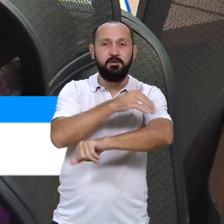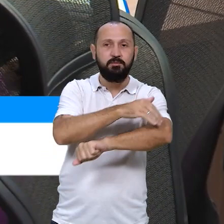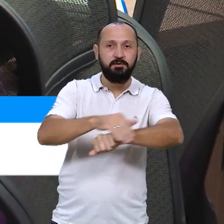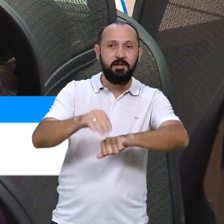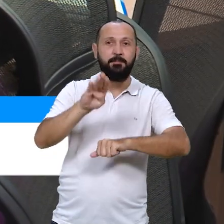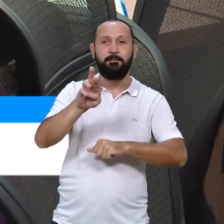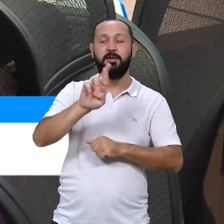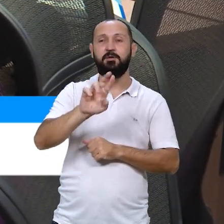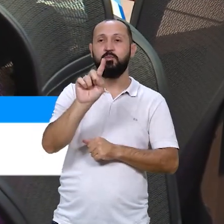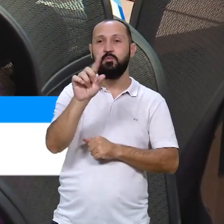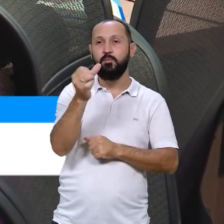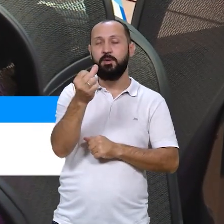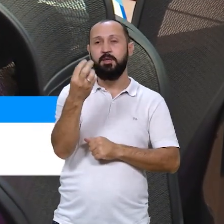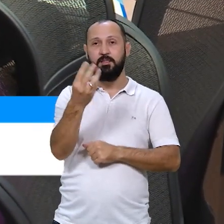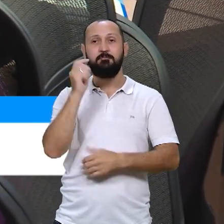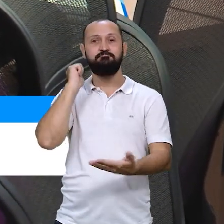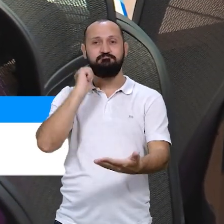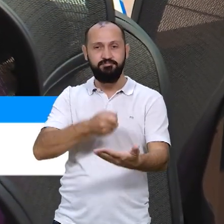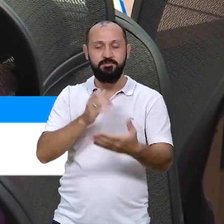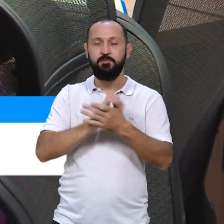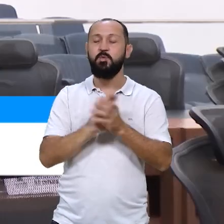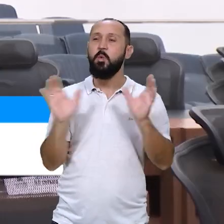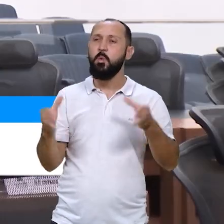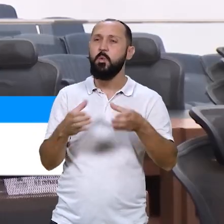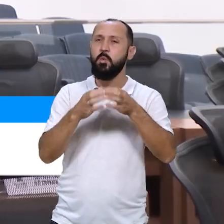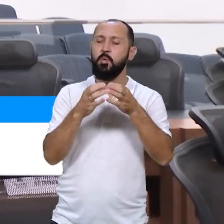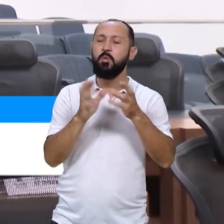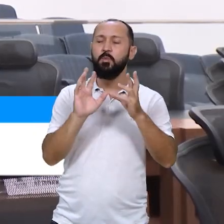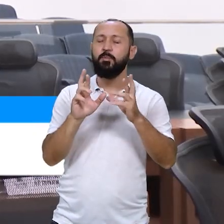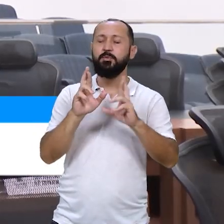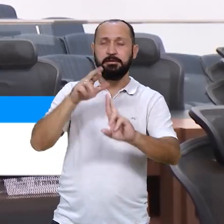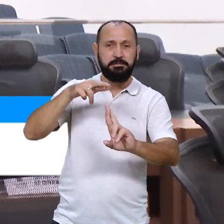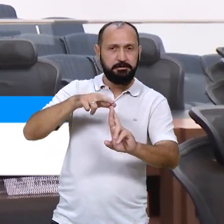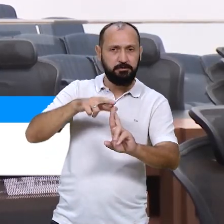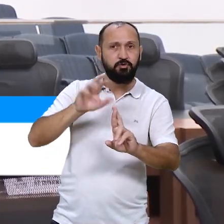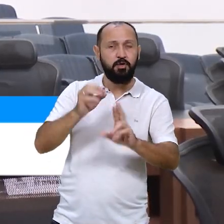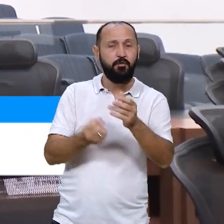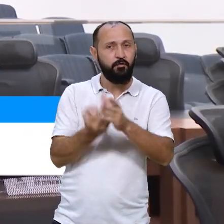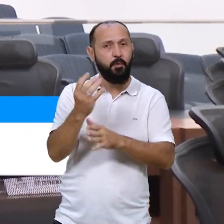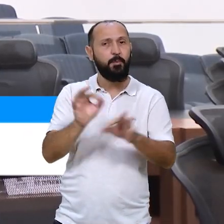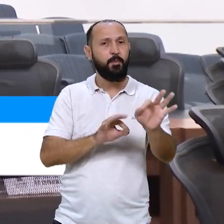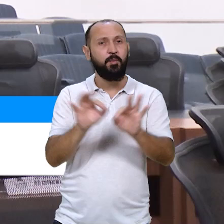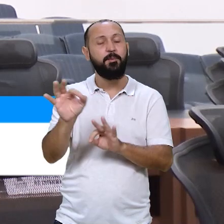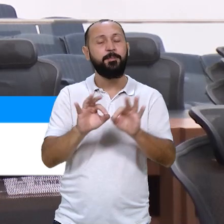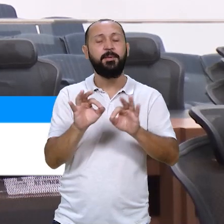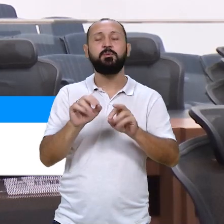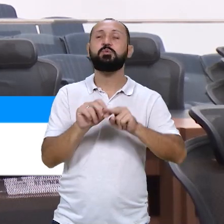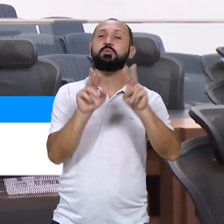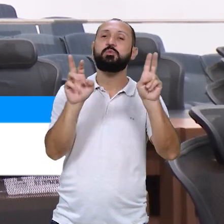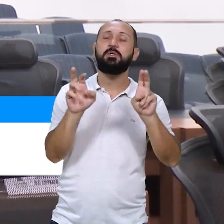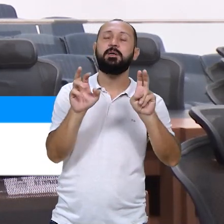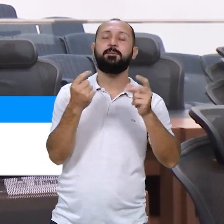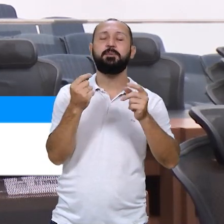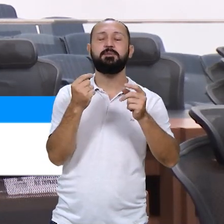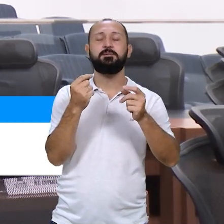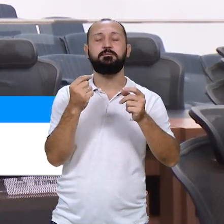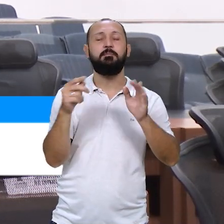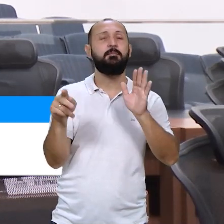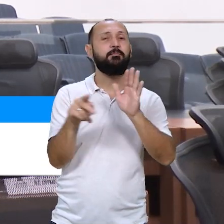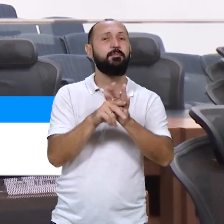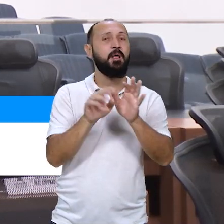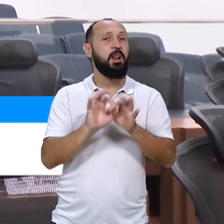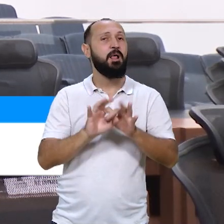Estadual, a concessão da BR-163. Uma comissão representativa já foi formalizada pela Casa de Leis